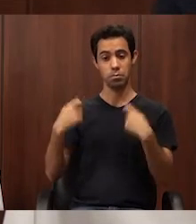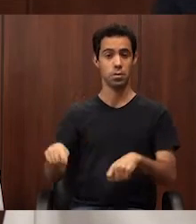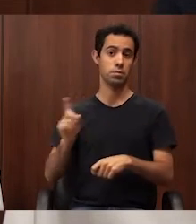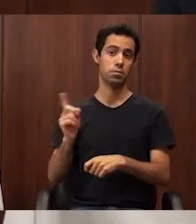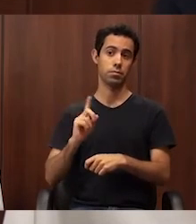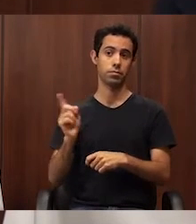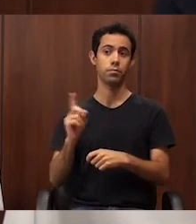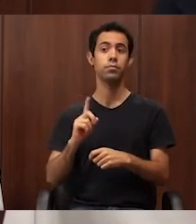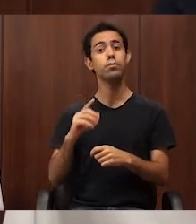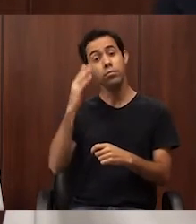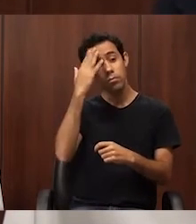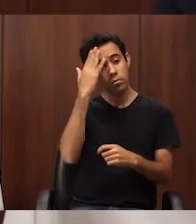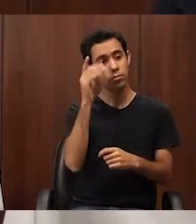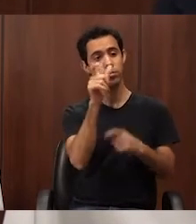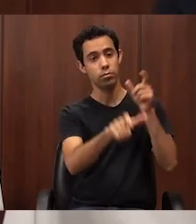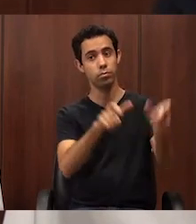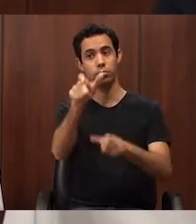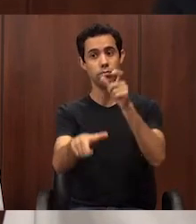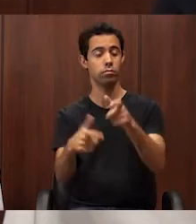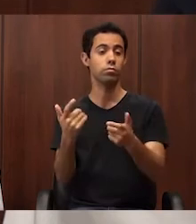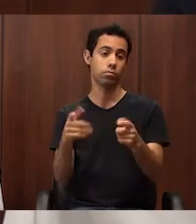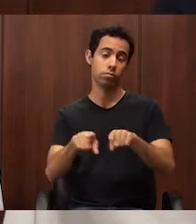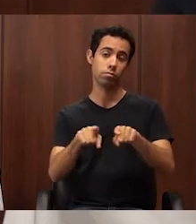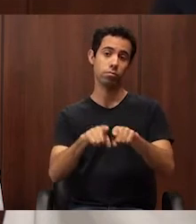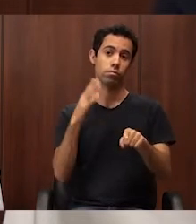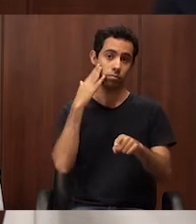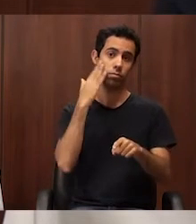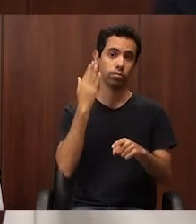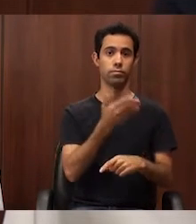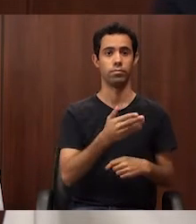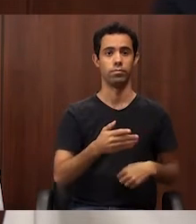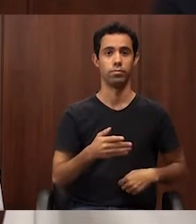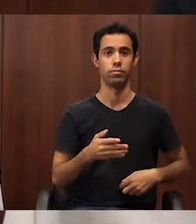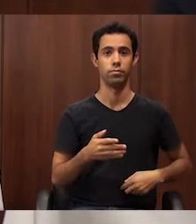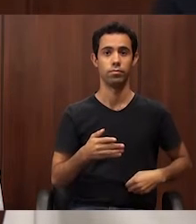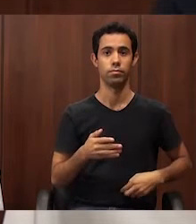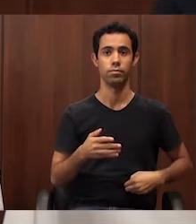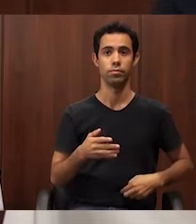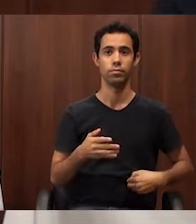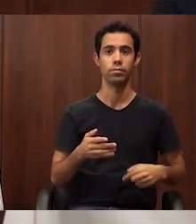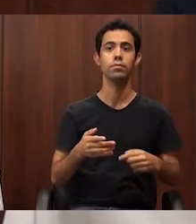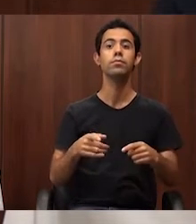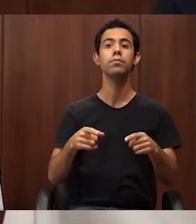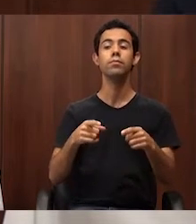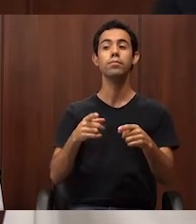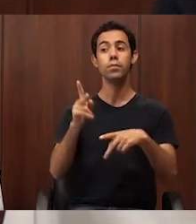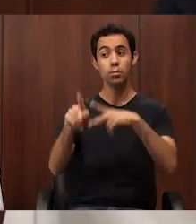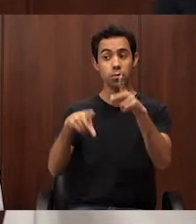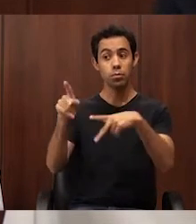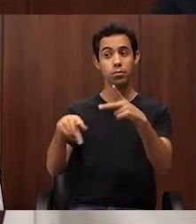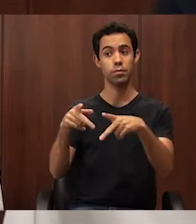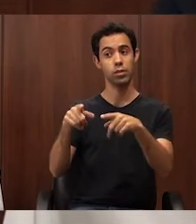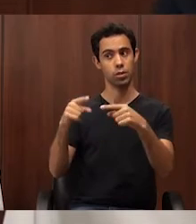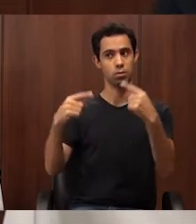natural o professor saber lidar com uma pessoa especial, mas isso é um processo. Agora, quando existe uma política pública